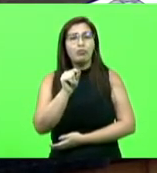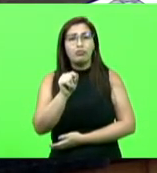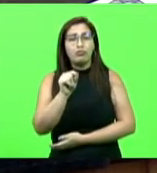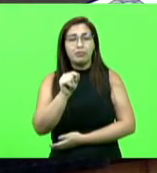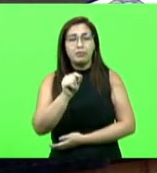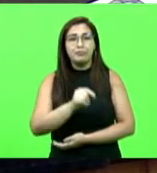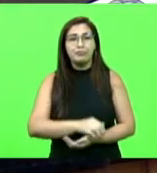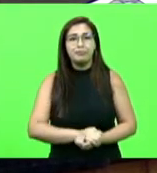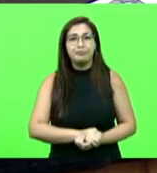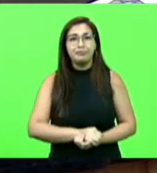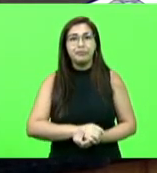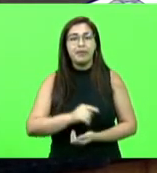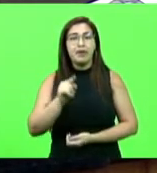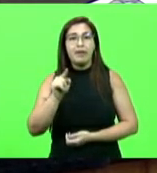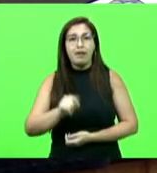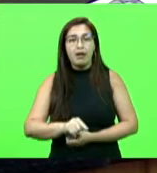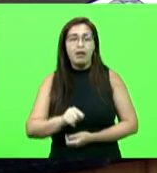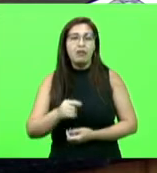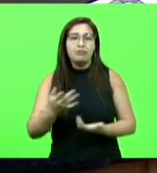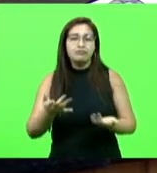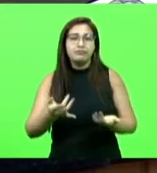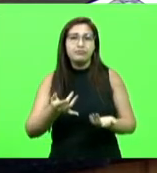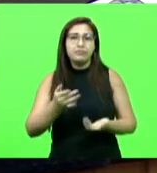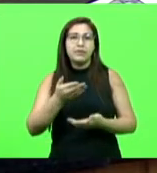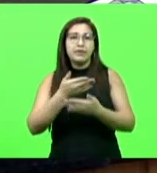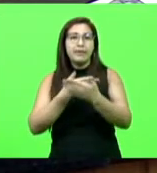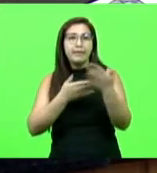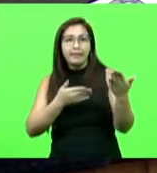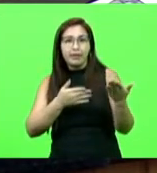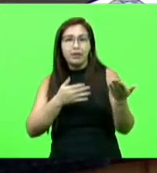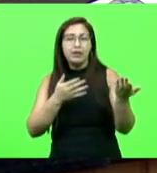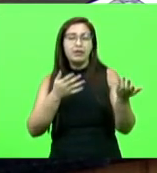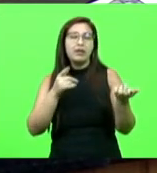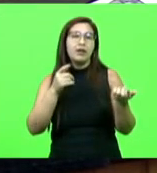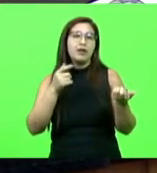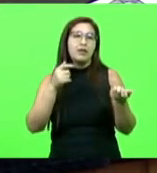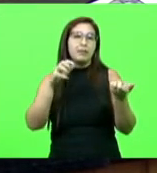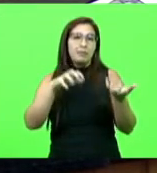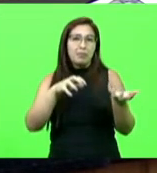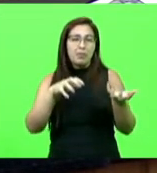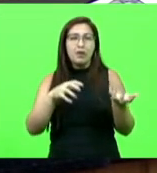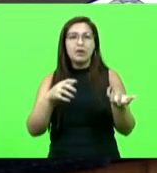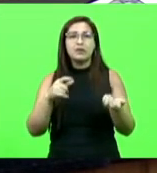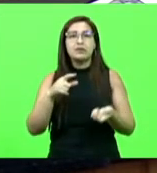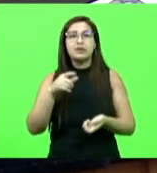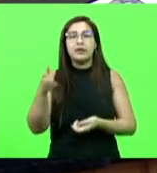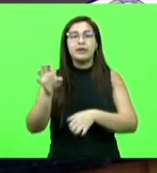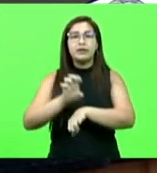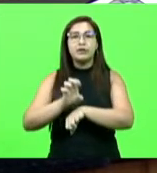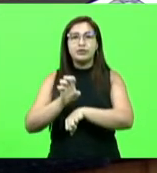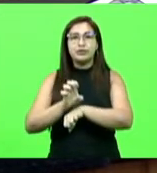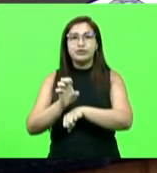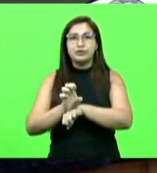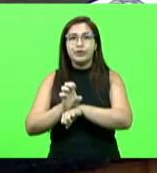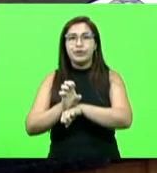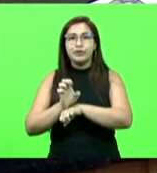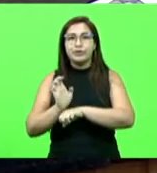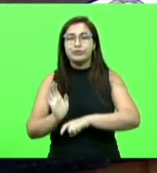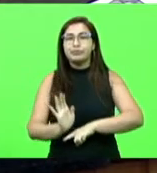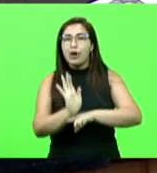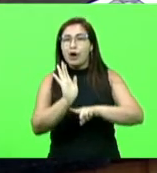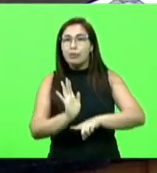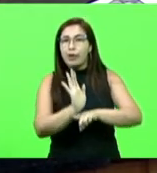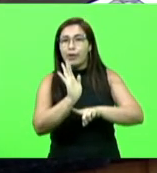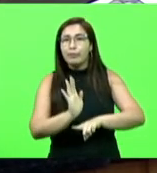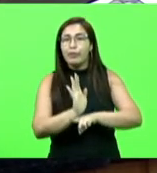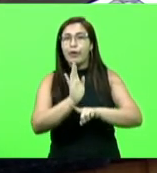Federativo é a forma com que a União hoje arranja os estados para suprimir as vontades individuais